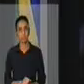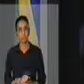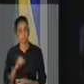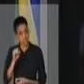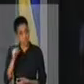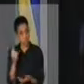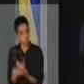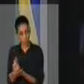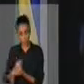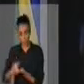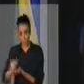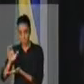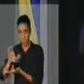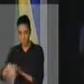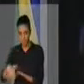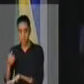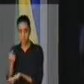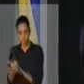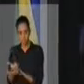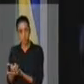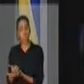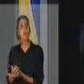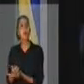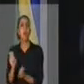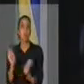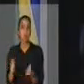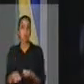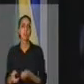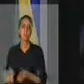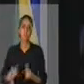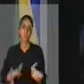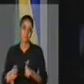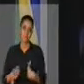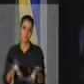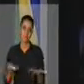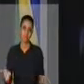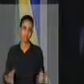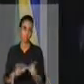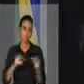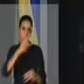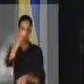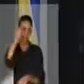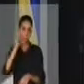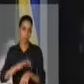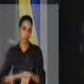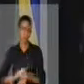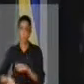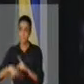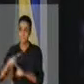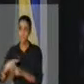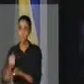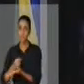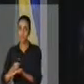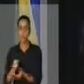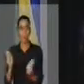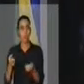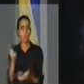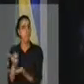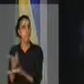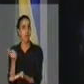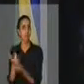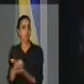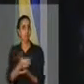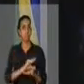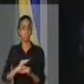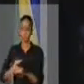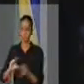medicamento, deputado Diego Garcia, mais acesso nós damos às pessoas. Mais medicamentos nós compramos com o mesmo dinheiro.